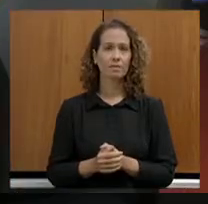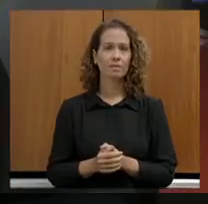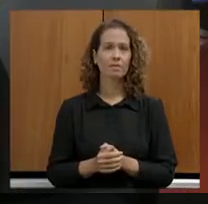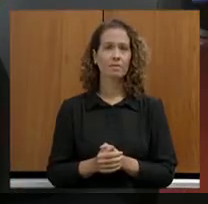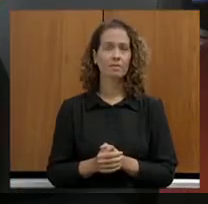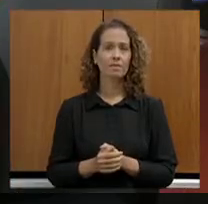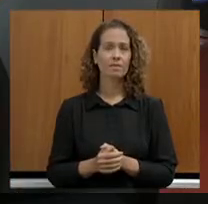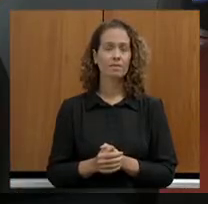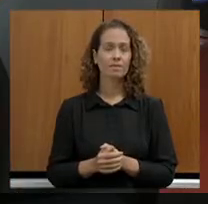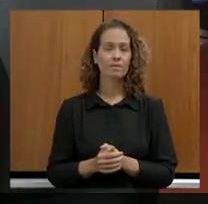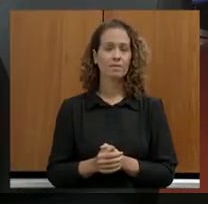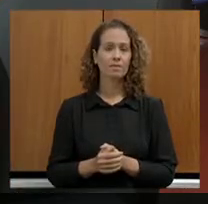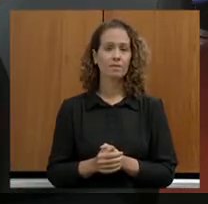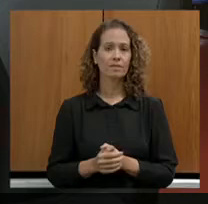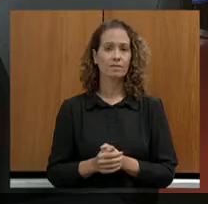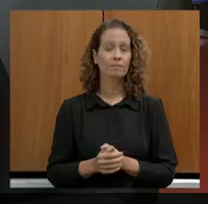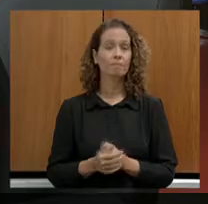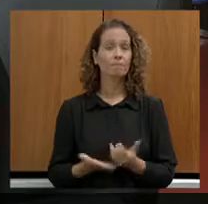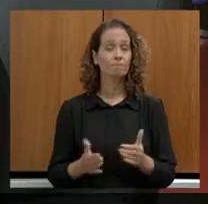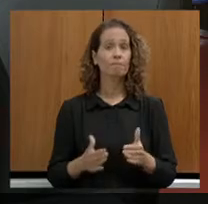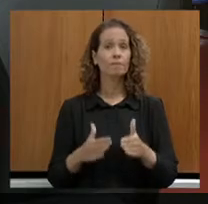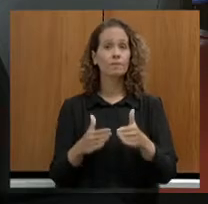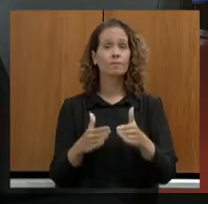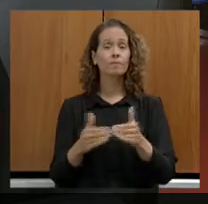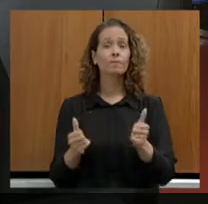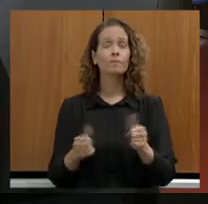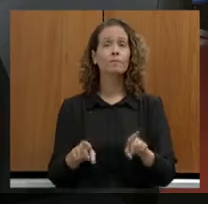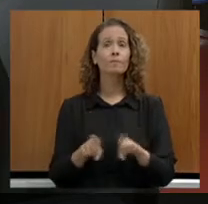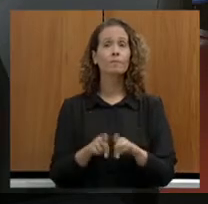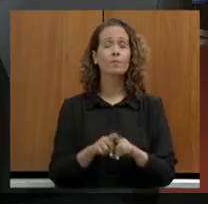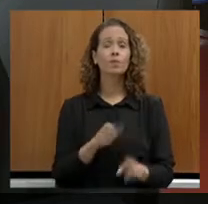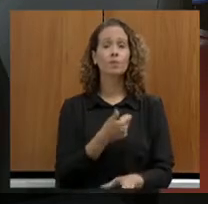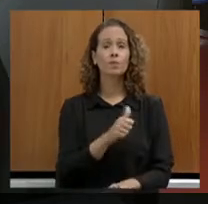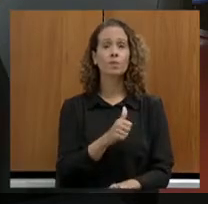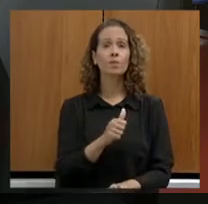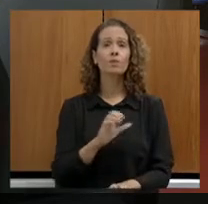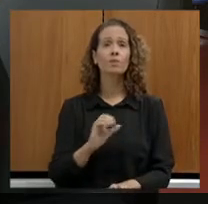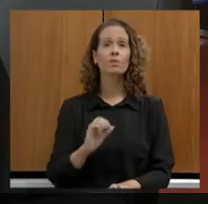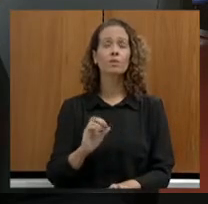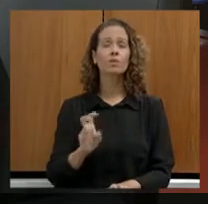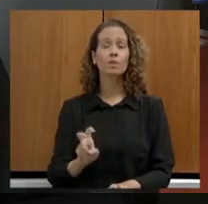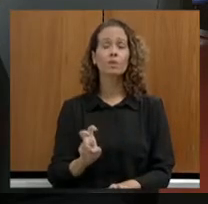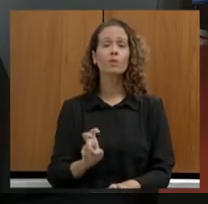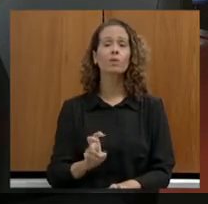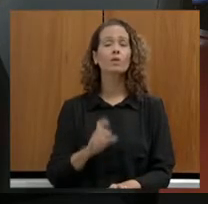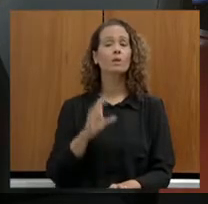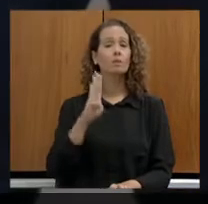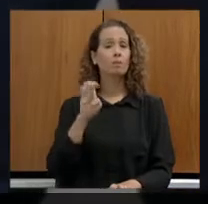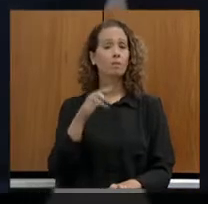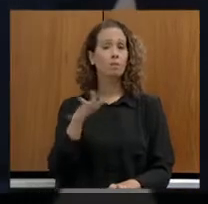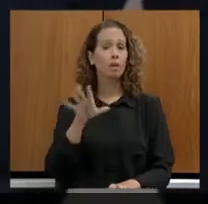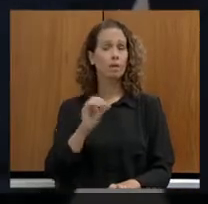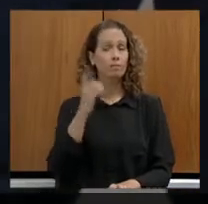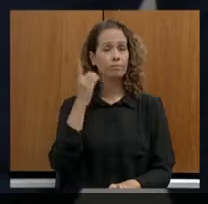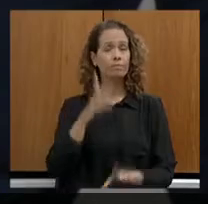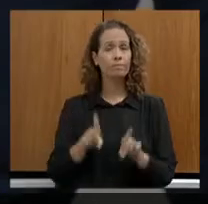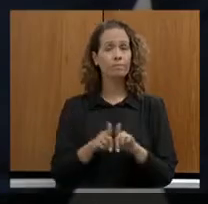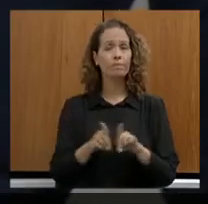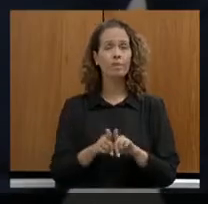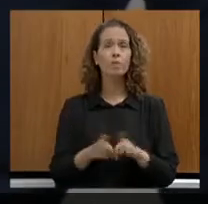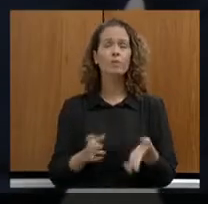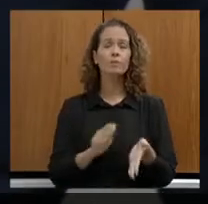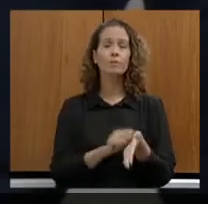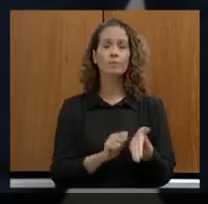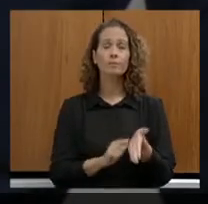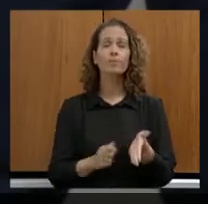E aí os requerimentos comissão 11.005 de autoria do deputado Betão requer que sejam encaminhadas